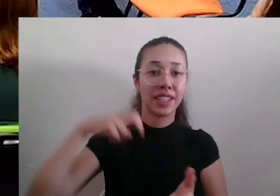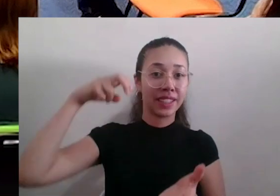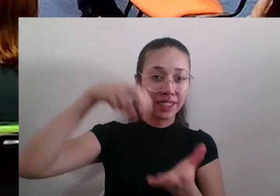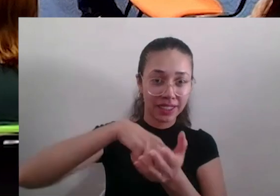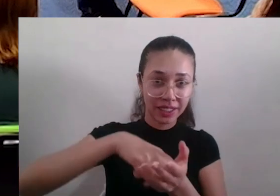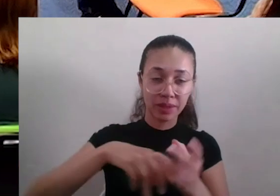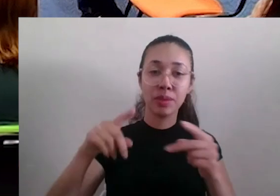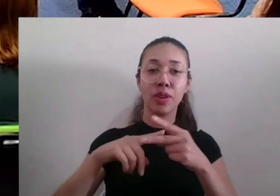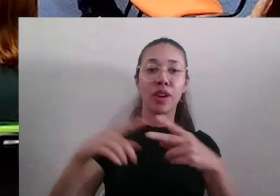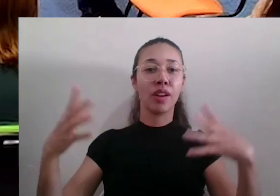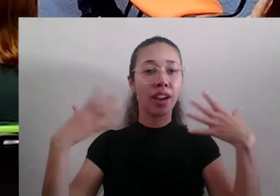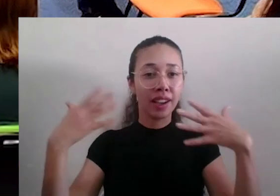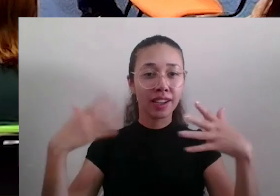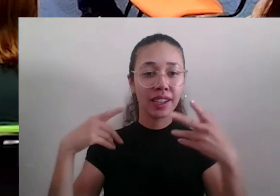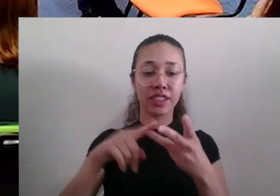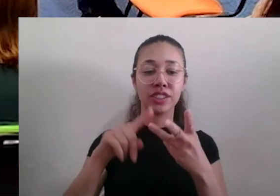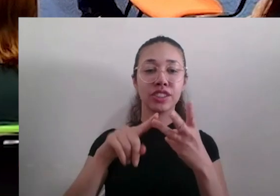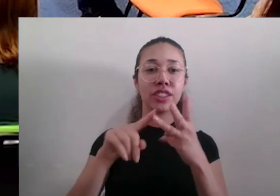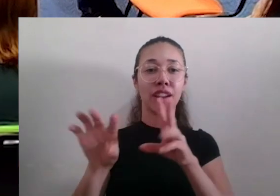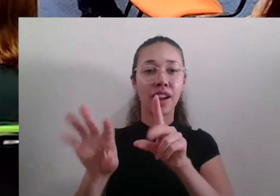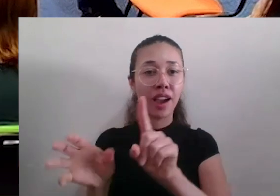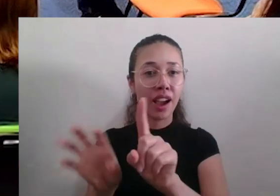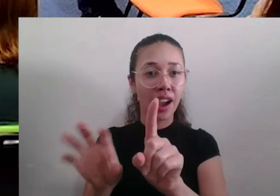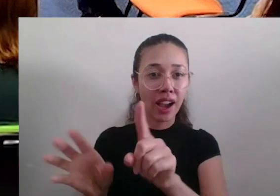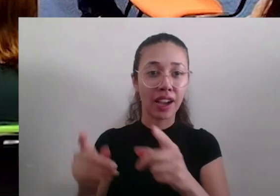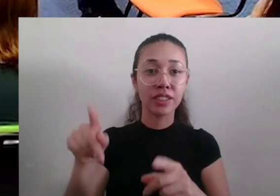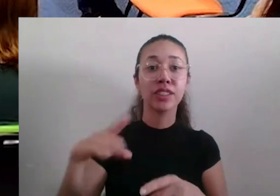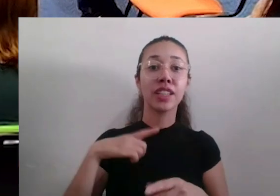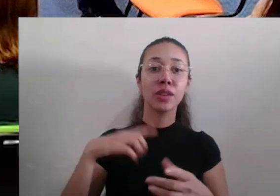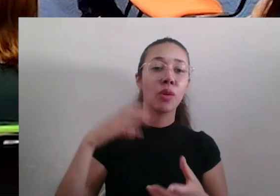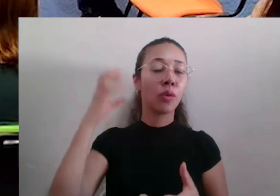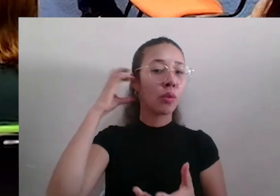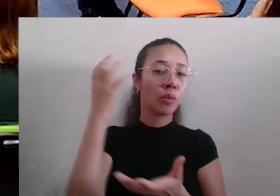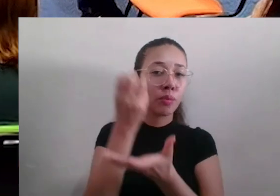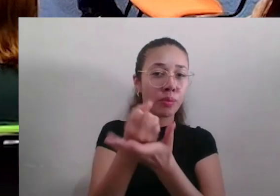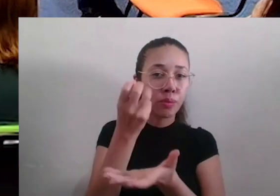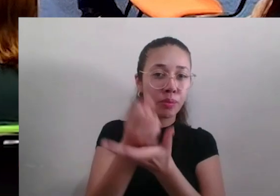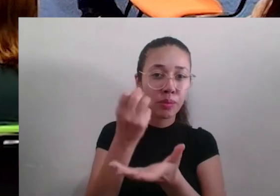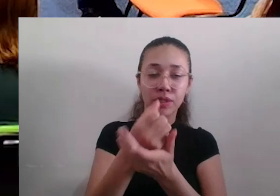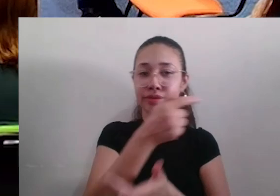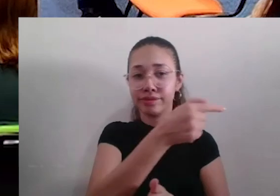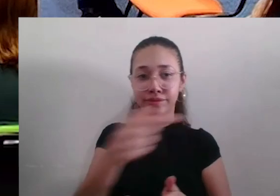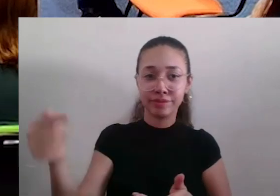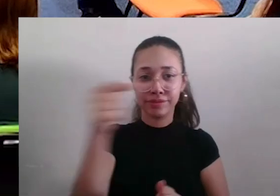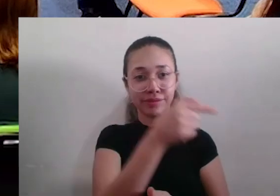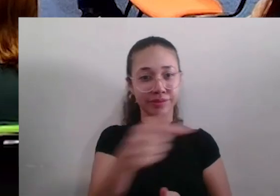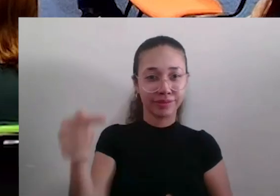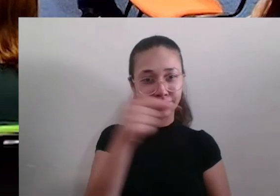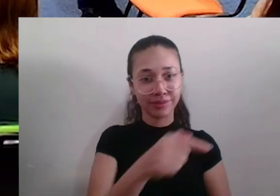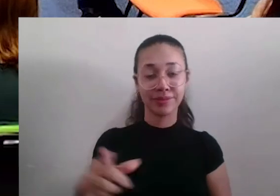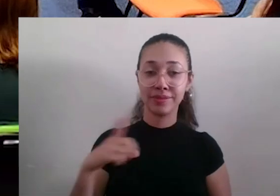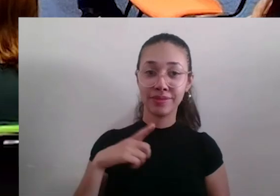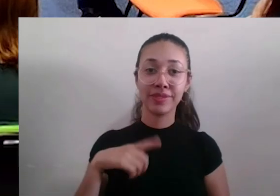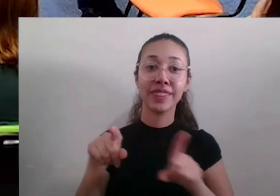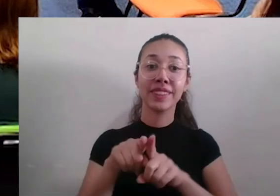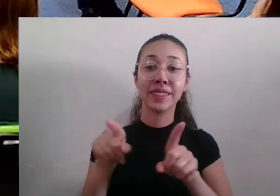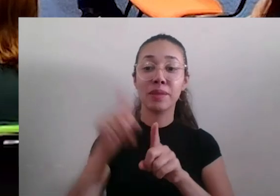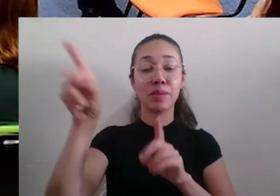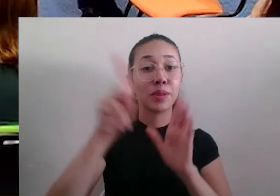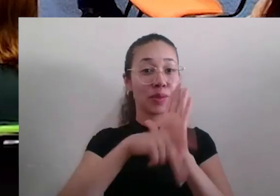e rádio novelo apresenta podcast semanal narrativo da produtora além do projeto Querino que traz um olhar